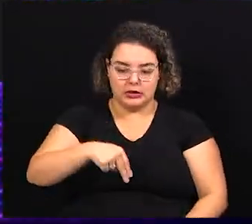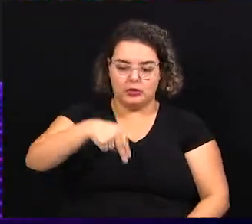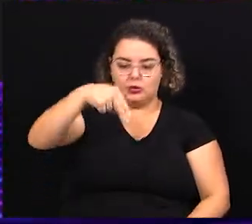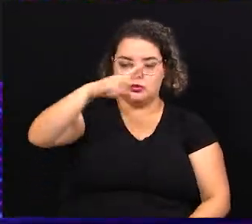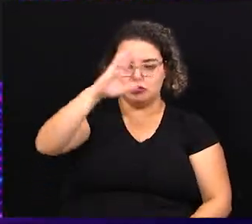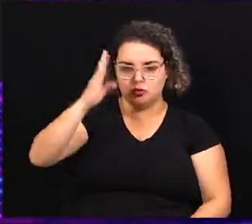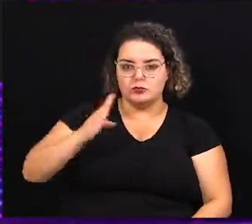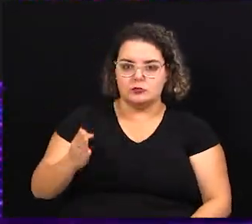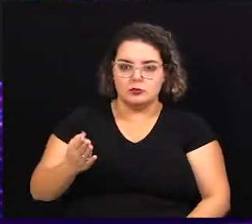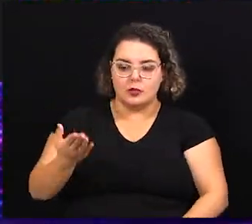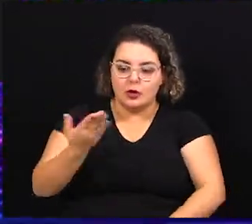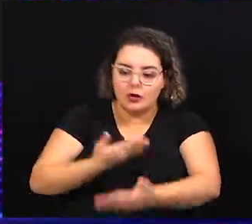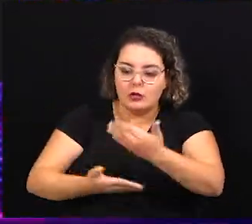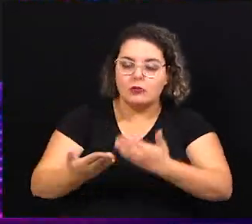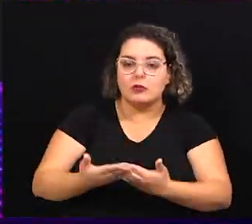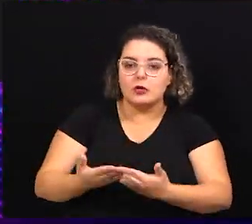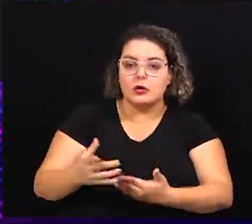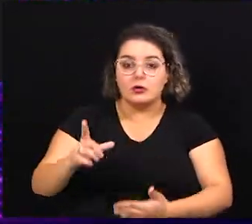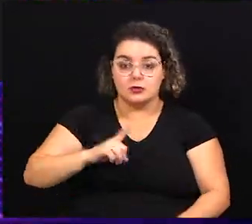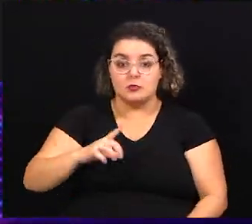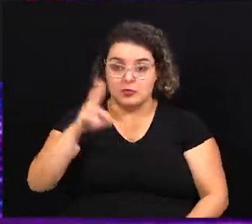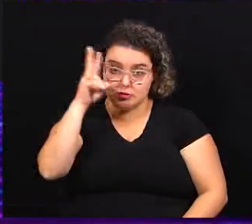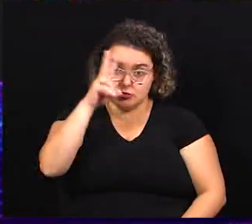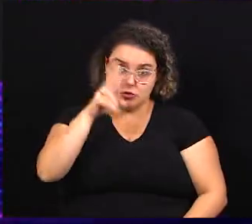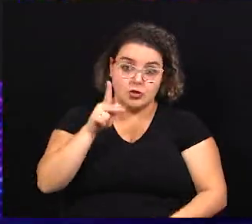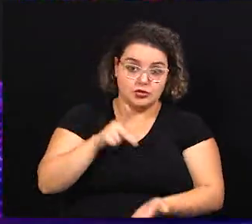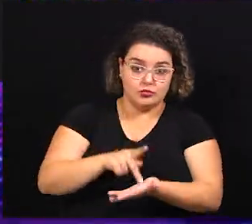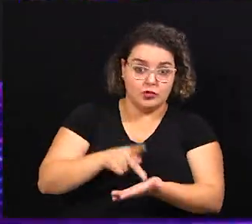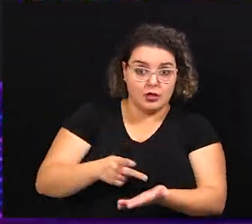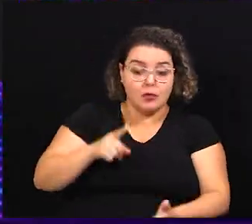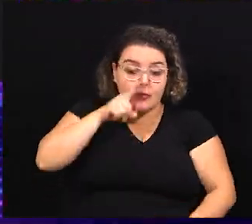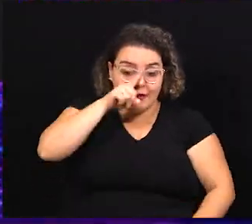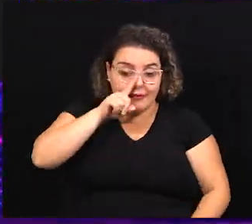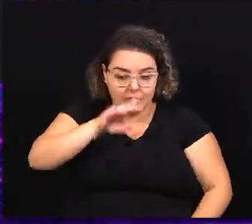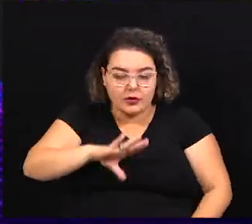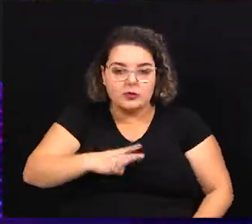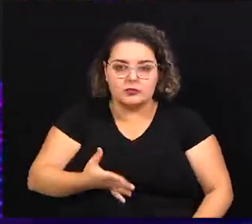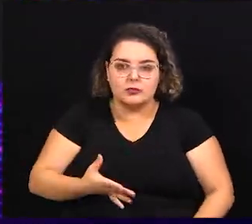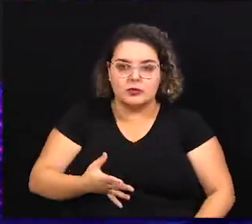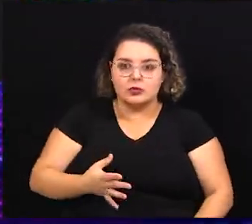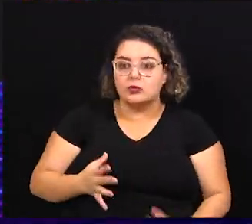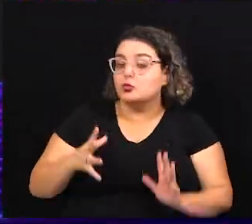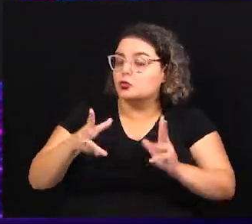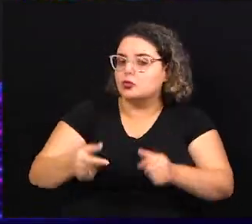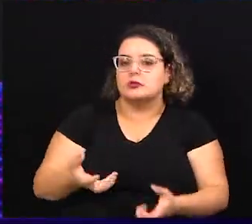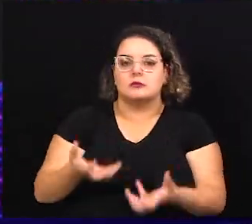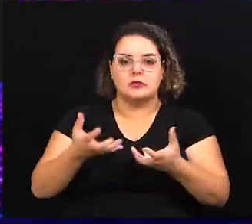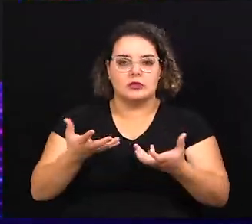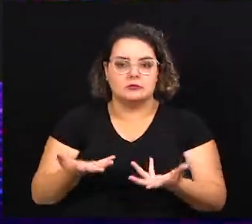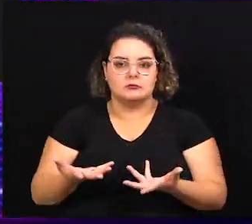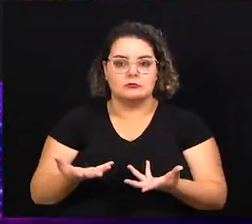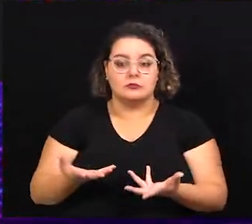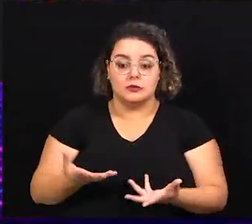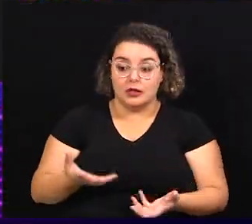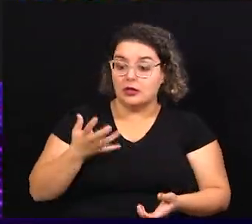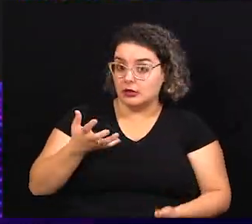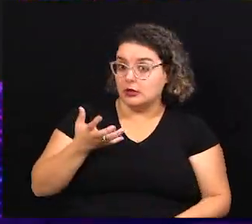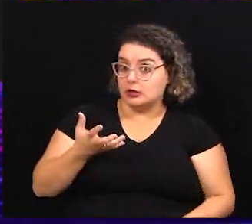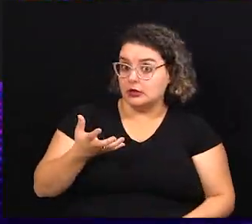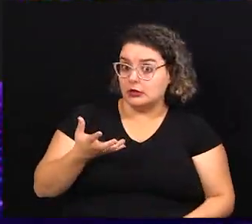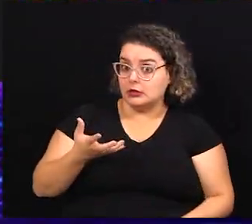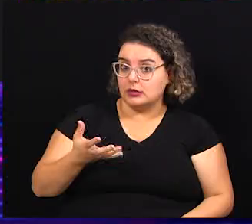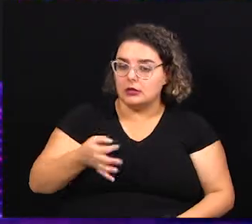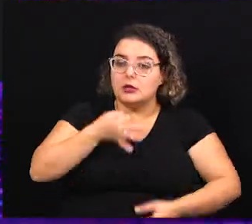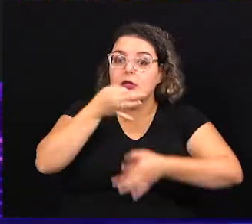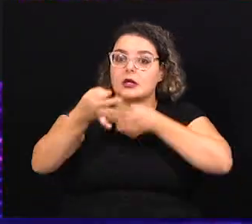Brasil e em troca ela teria uma história de verdade, uma aventura de verdade, tudo que ela sempre quis. E era a chance dela explicar isso na cara